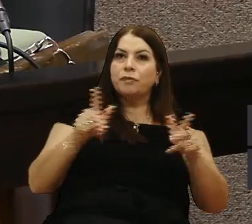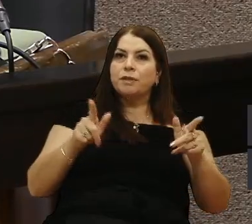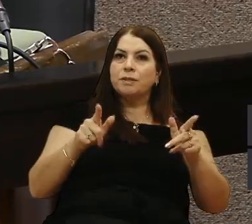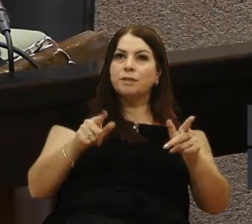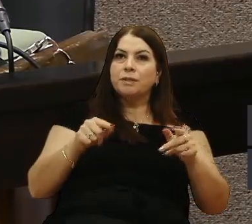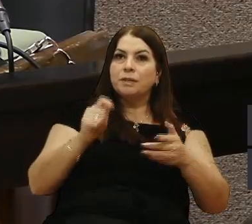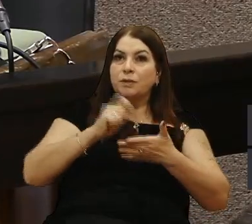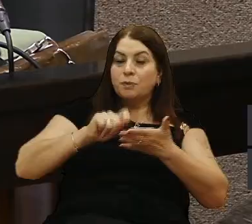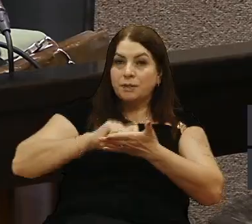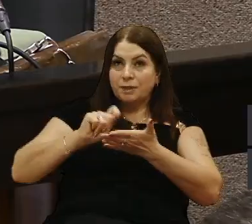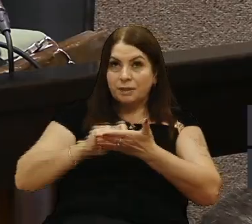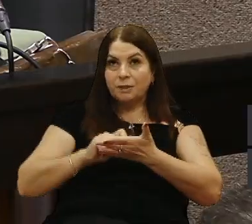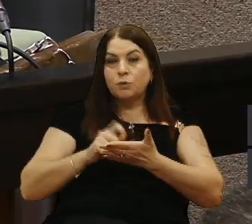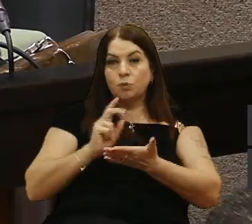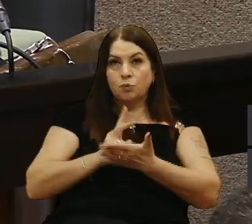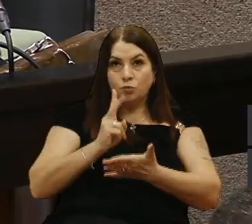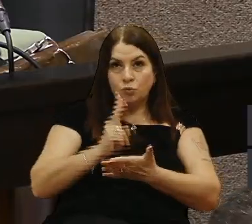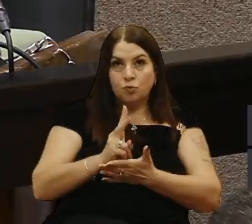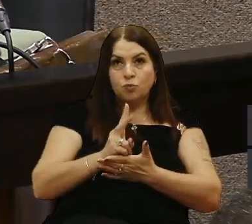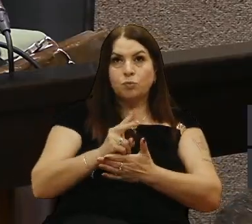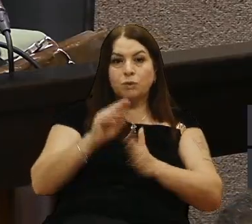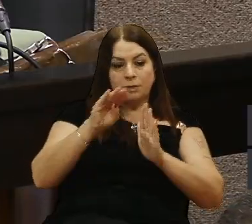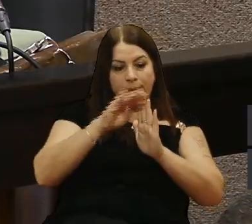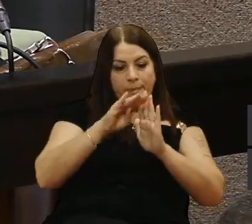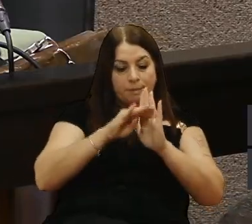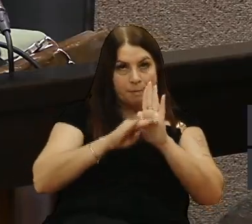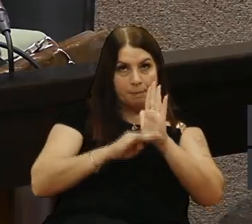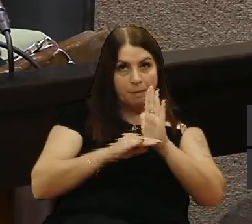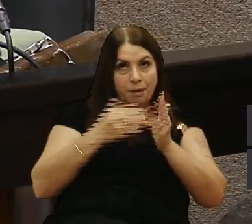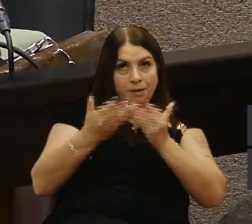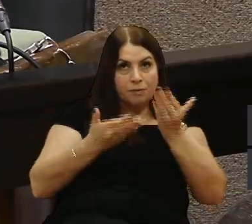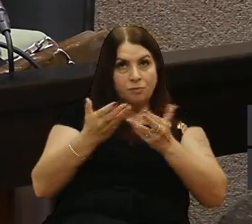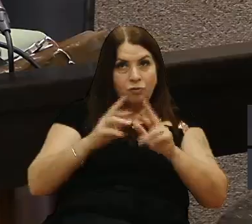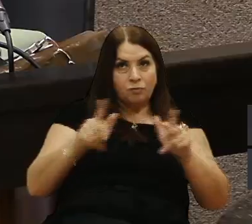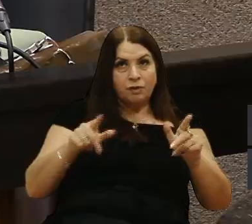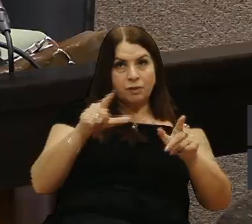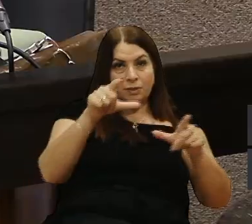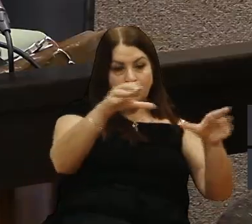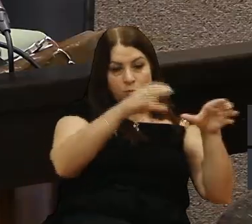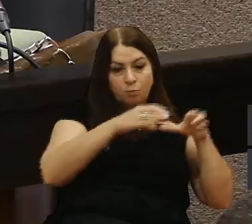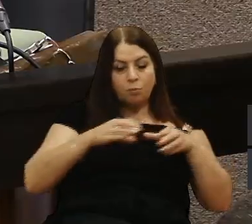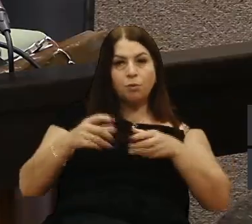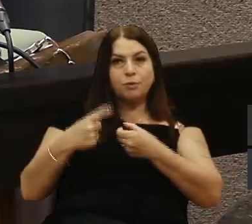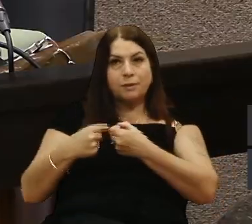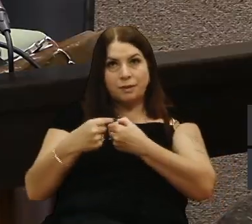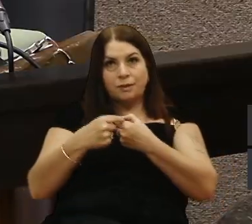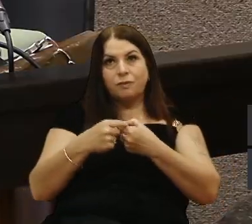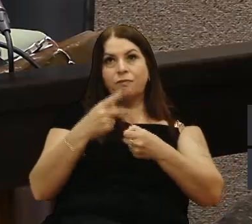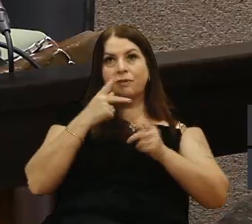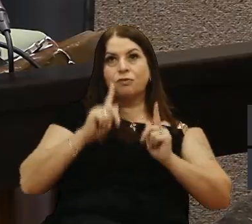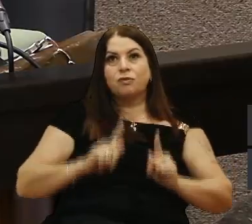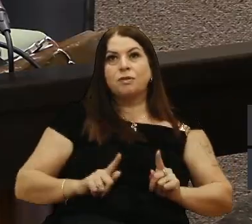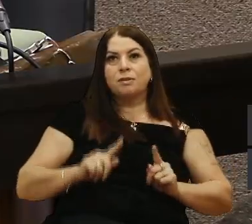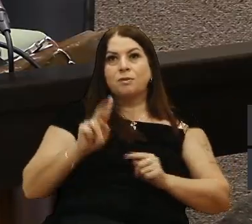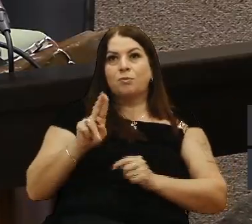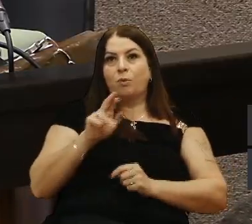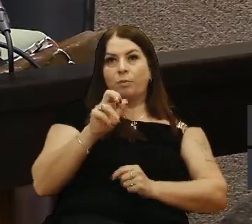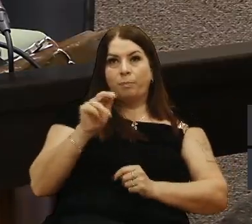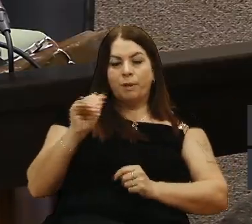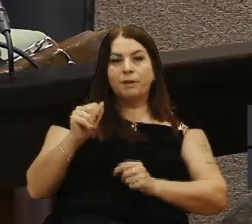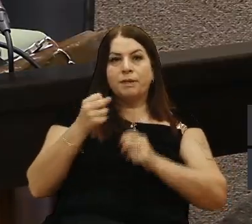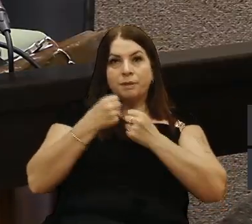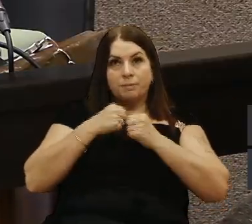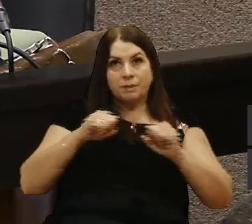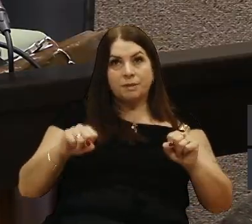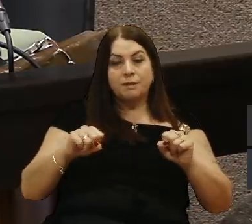nossas indicações e continuam neste cronograma atendendo diversos pontos da cidade. Falo também da gestão urbana, que é uma